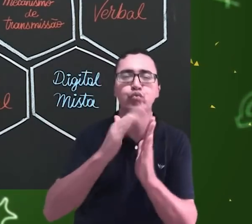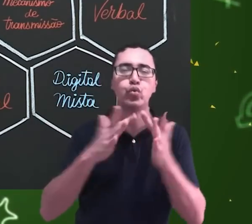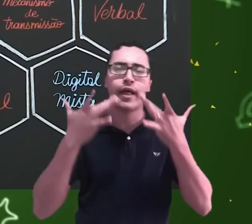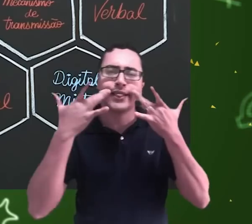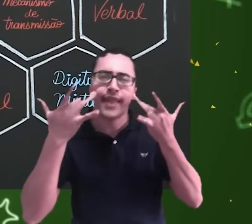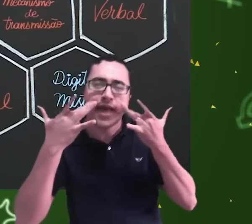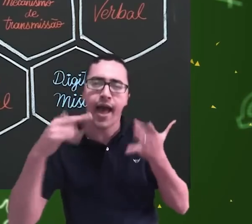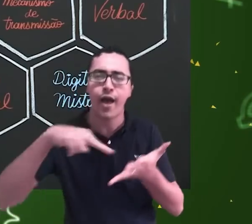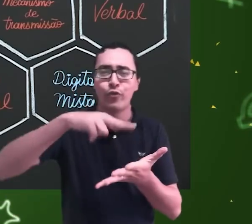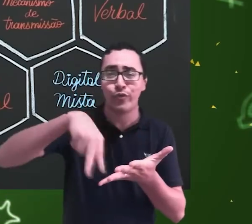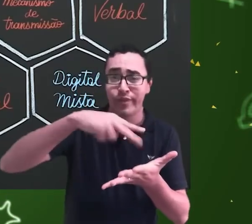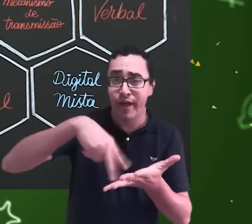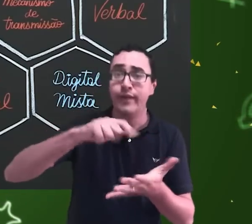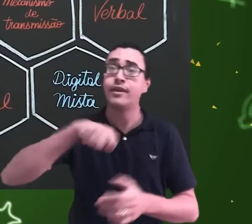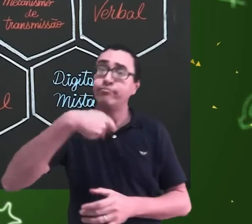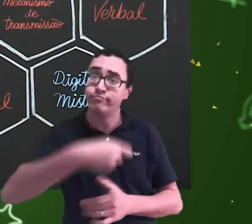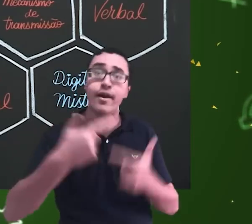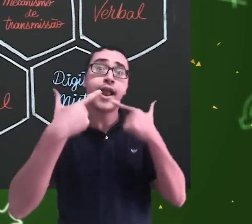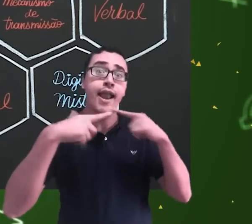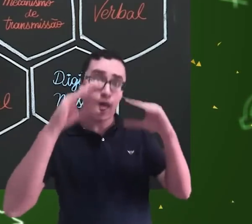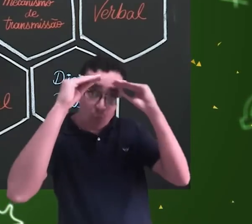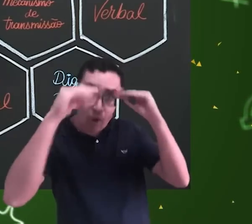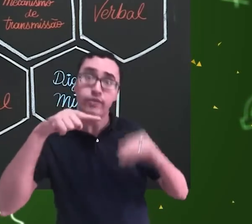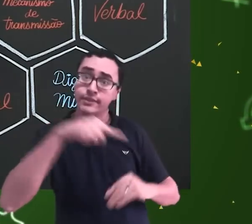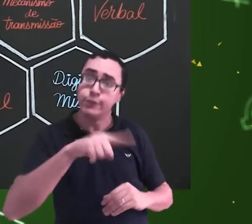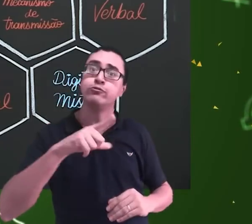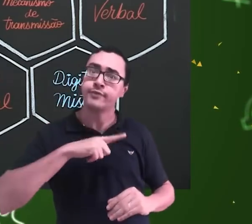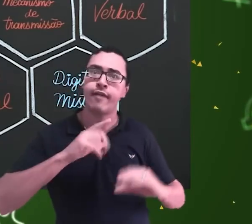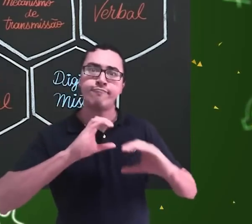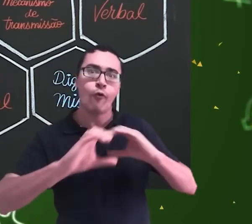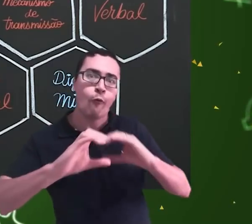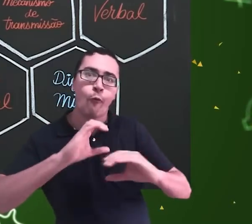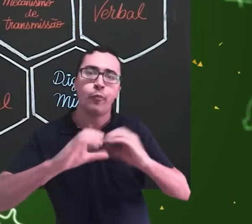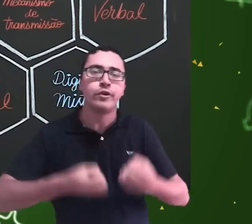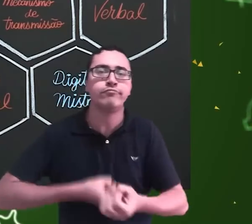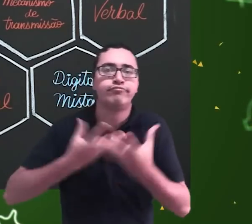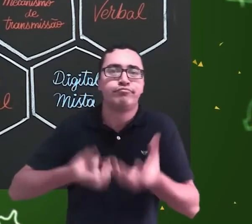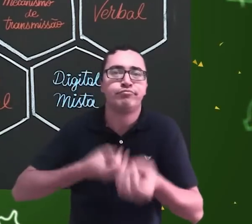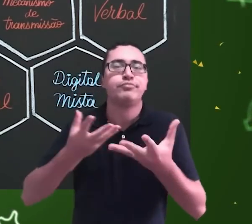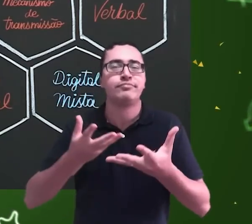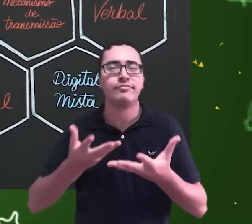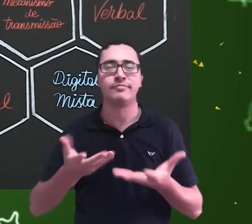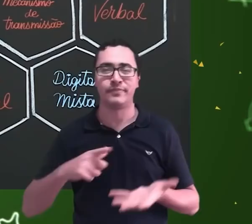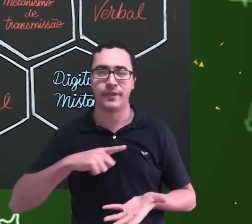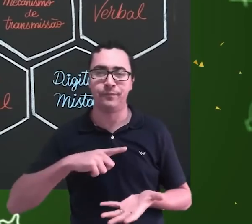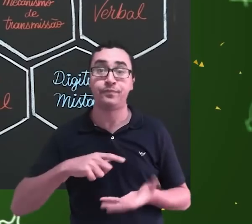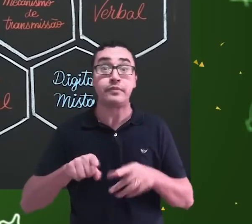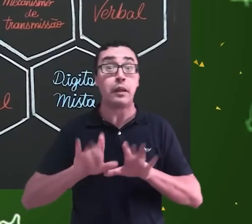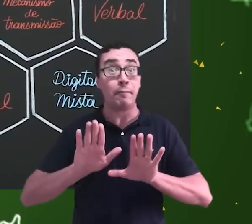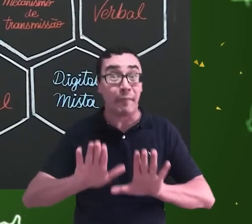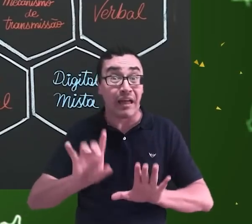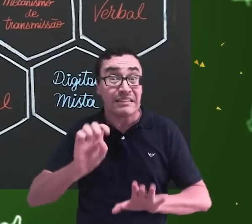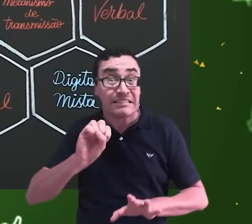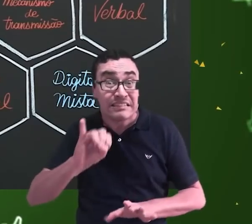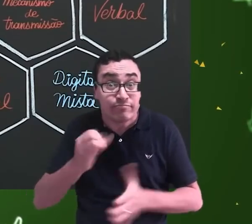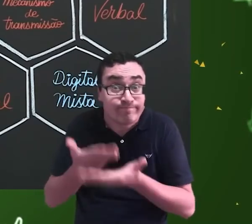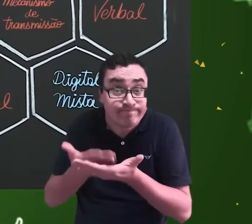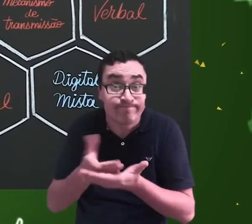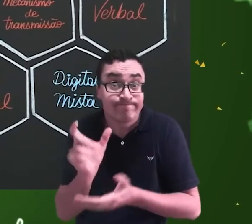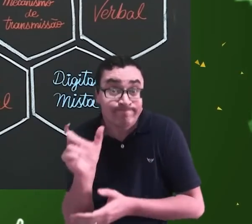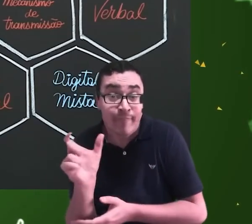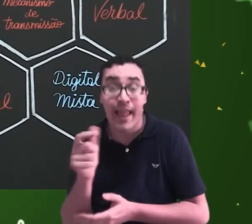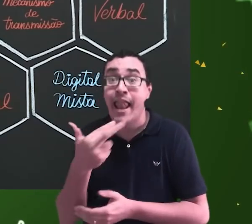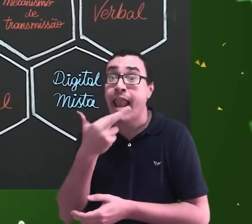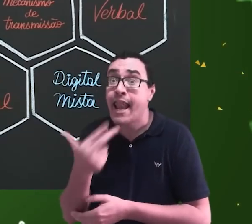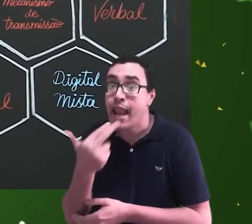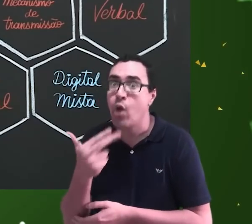da dança. Tudo isso é linguagem, tudo isso comunica. E sempre que eu falar de língua, aí eu já estou falando de um sistema muito mais regrado, muito mais complexo, muito